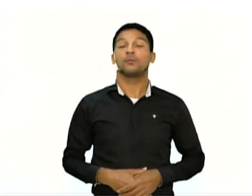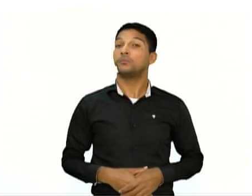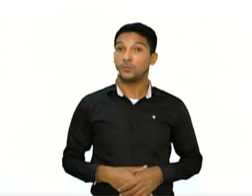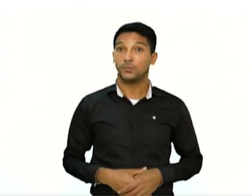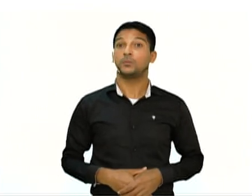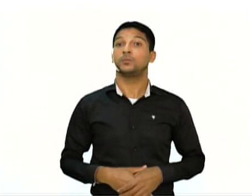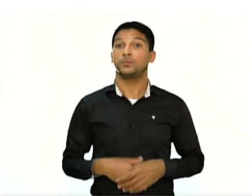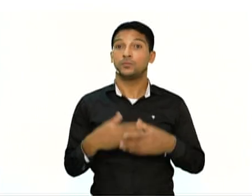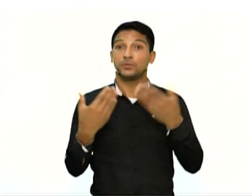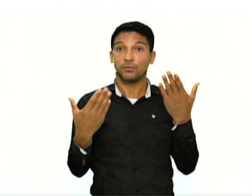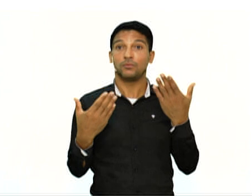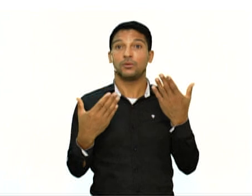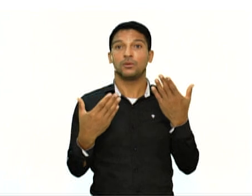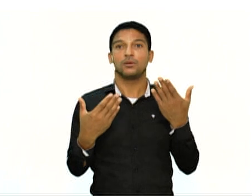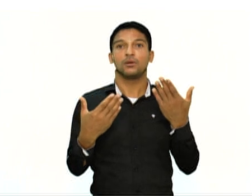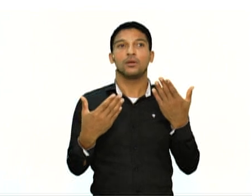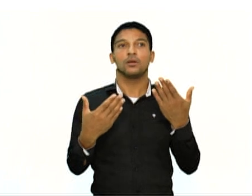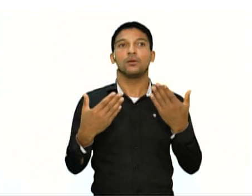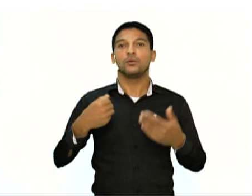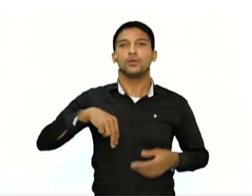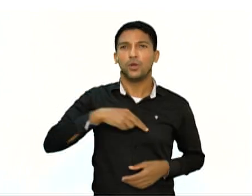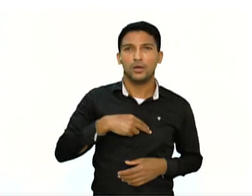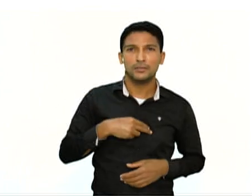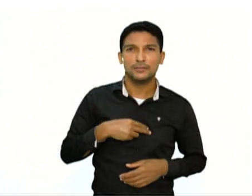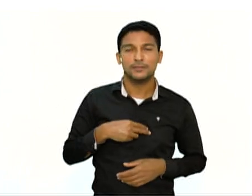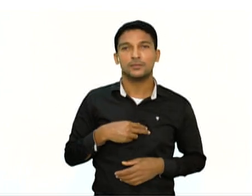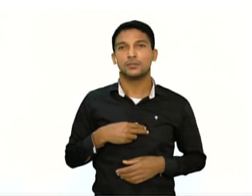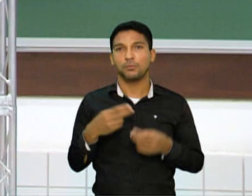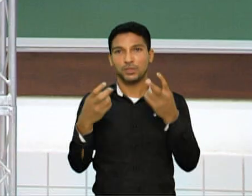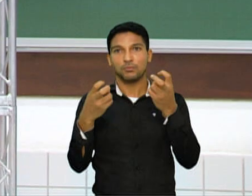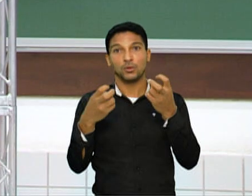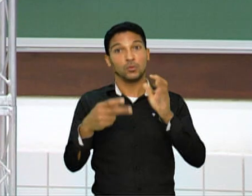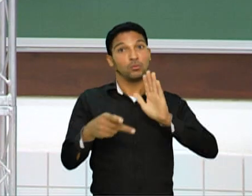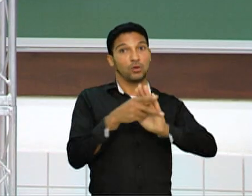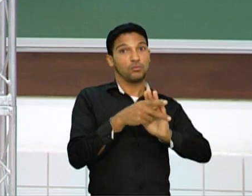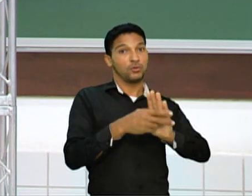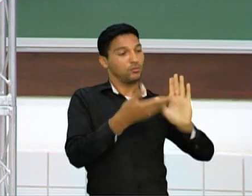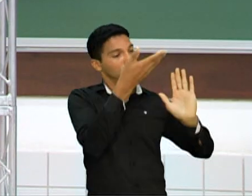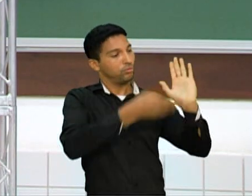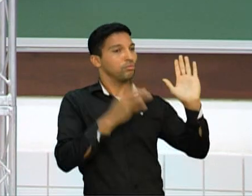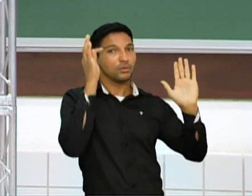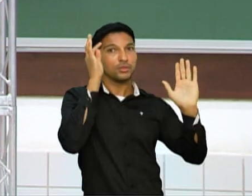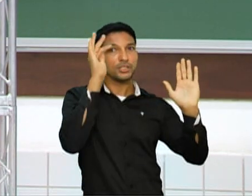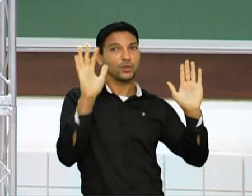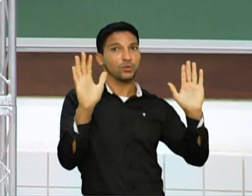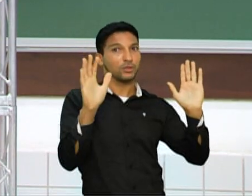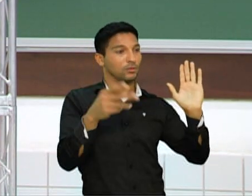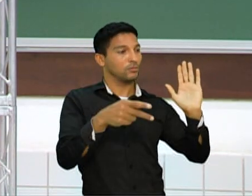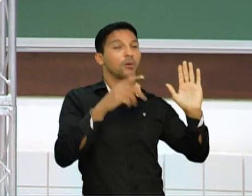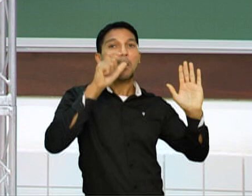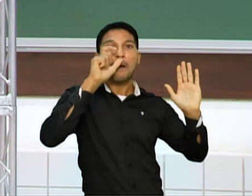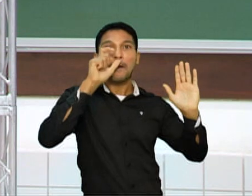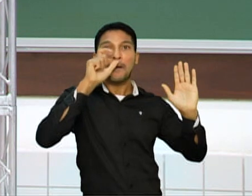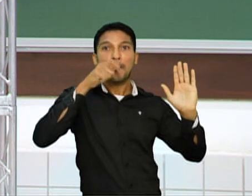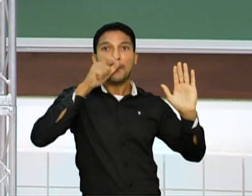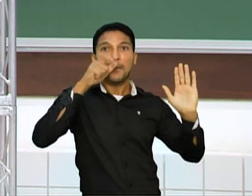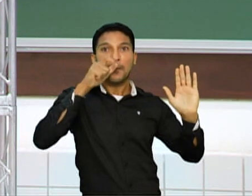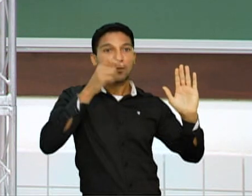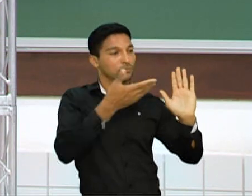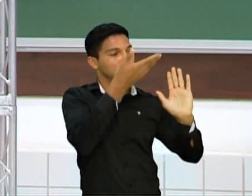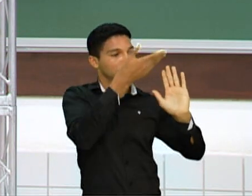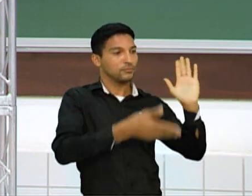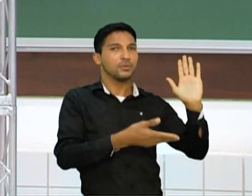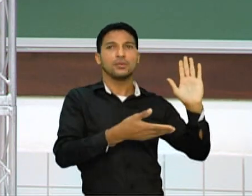Bom, quando olhamos então para toda essa perspectiva cartesiana, a gente tem que pensar o seguinte: tudo isso